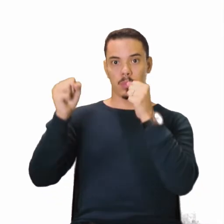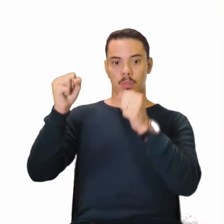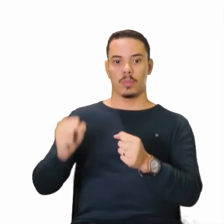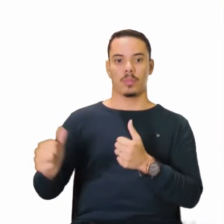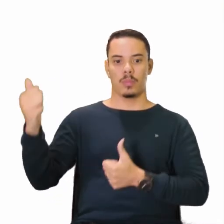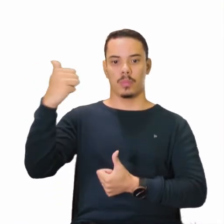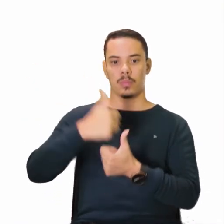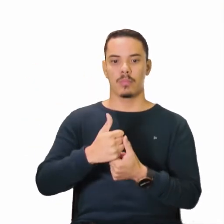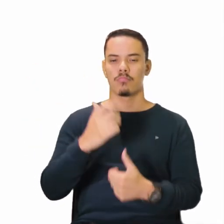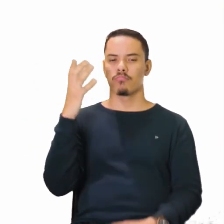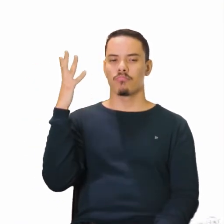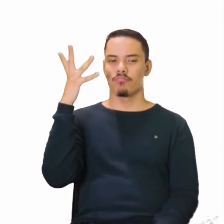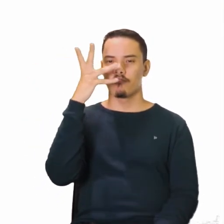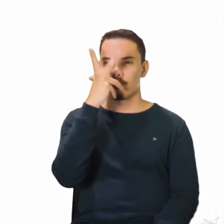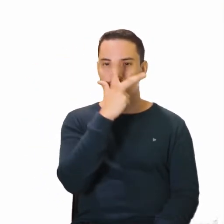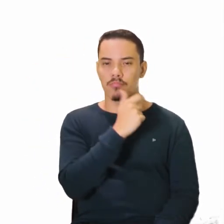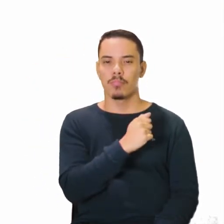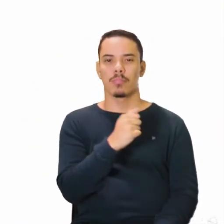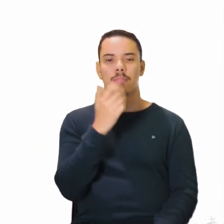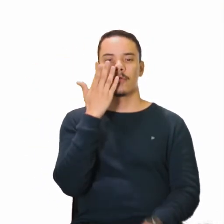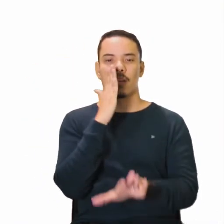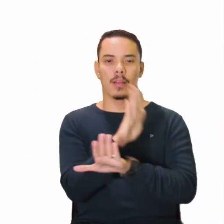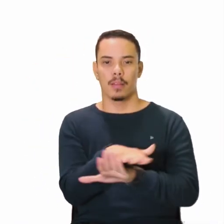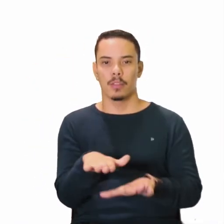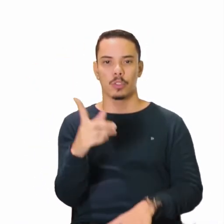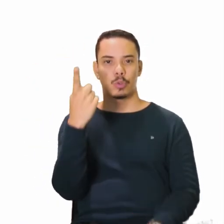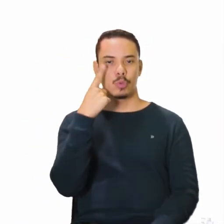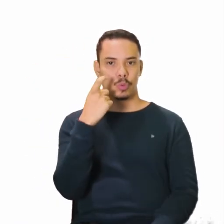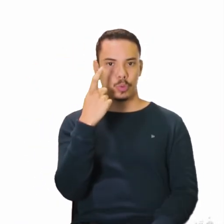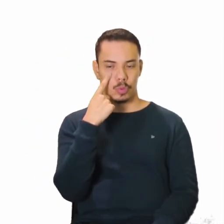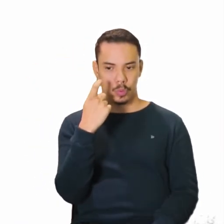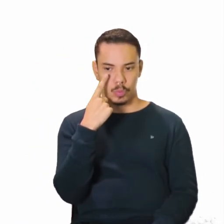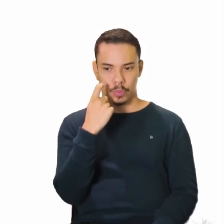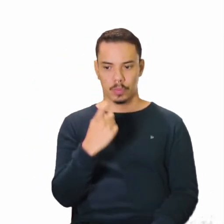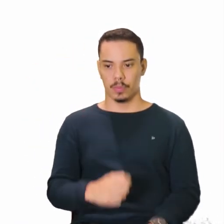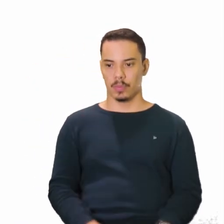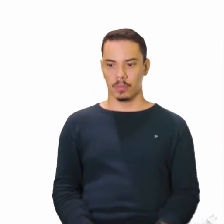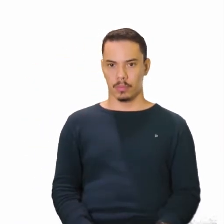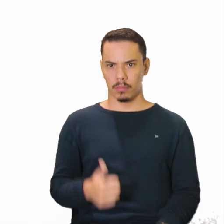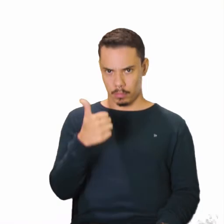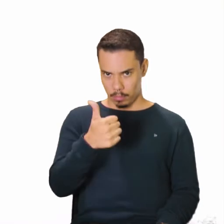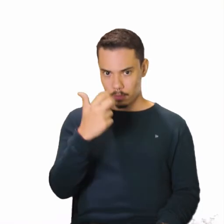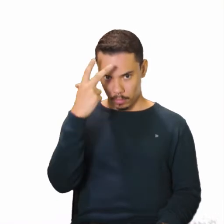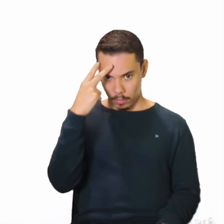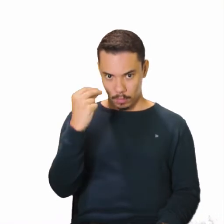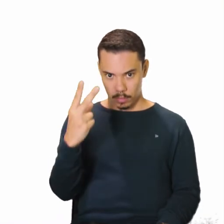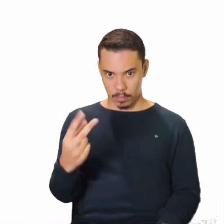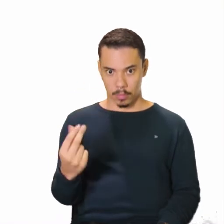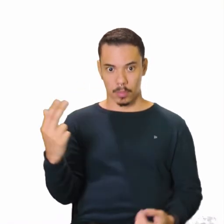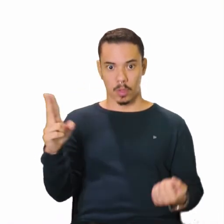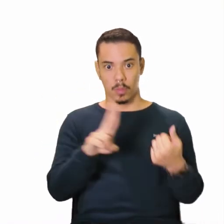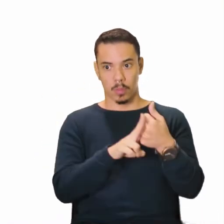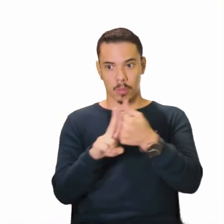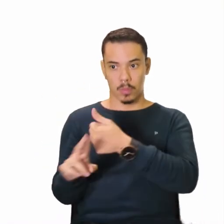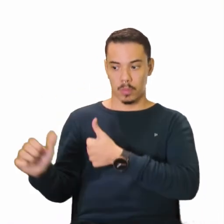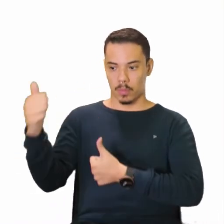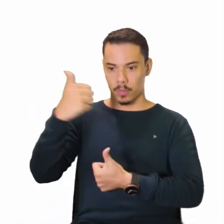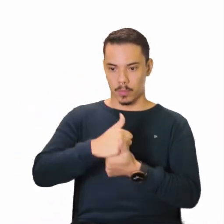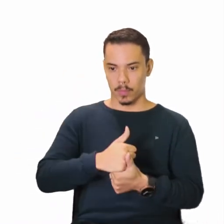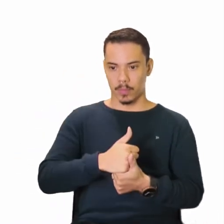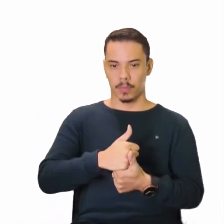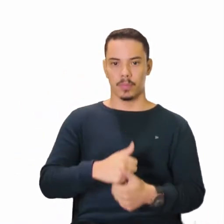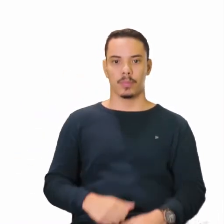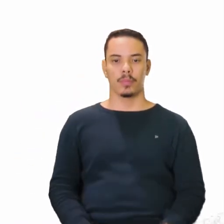a bela criança chorou. Ok, então tranquilo, né? O pronome vem substituir o nome,